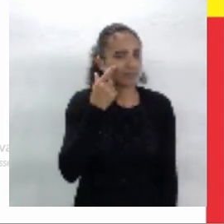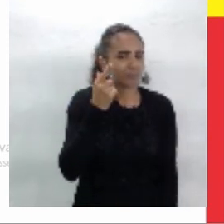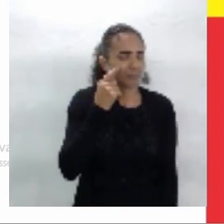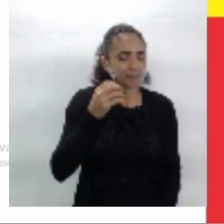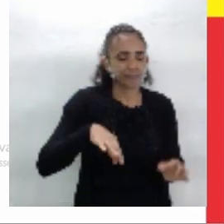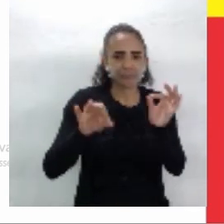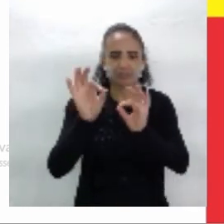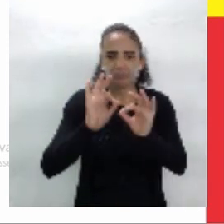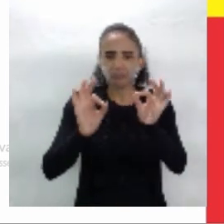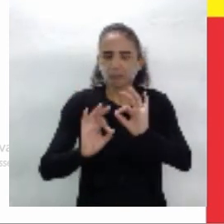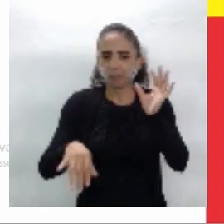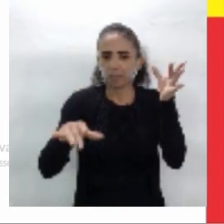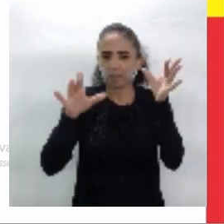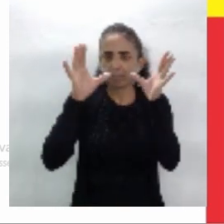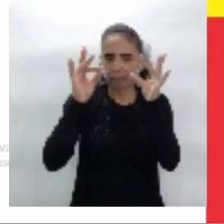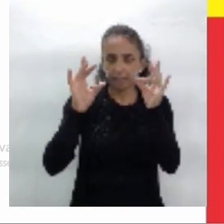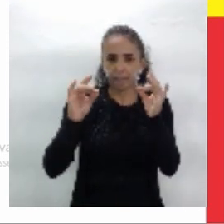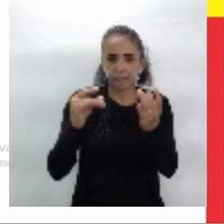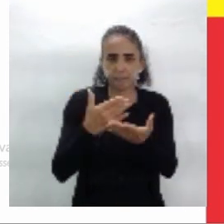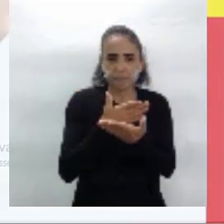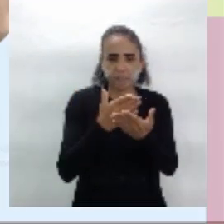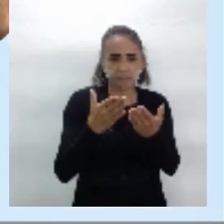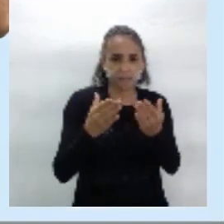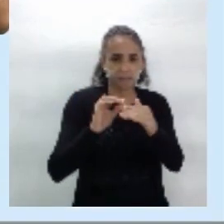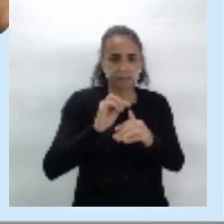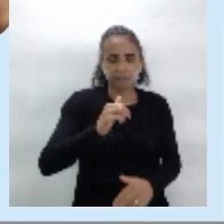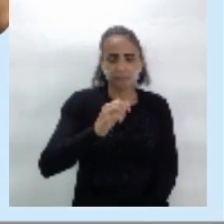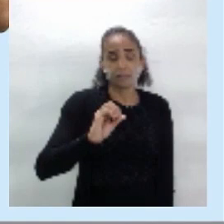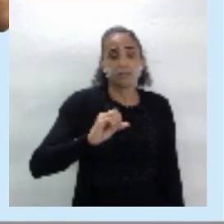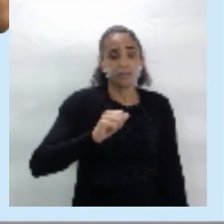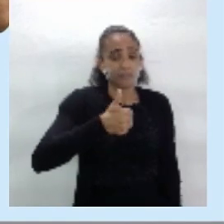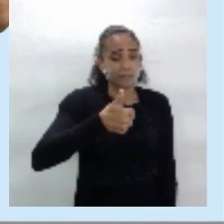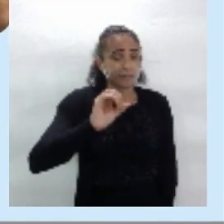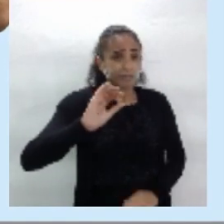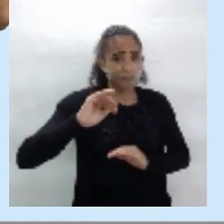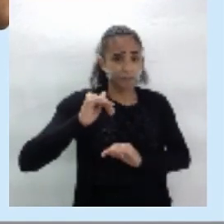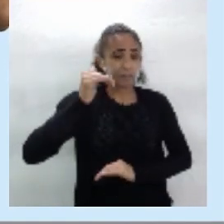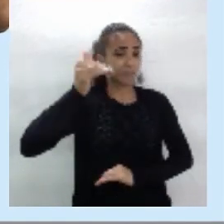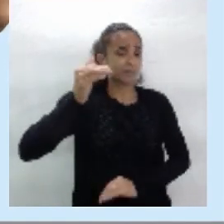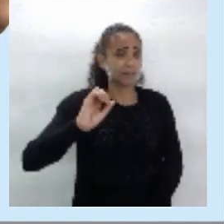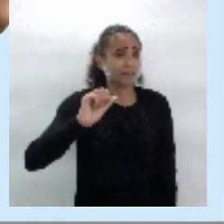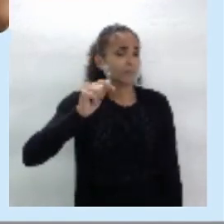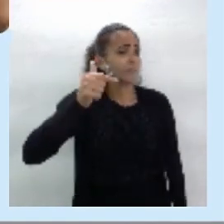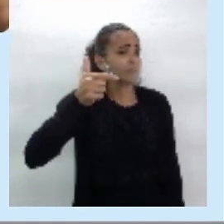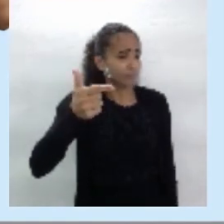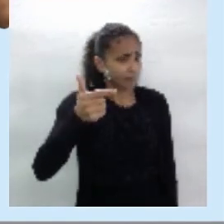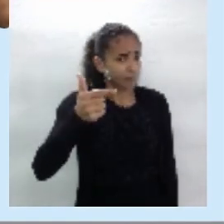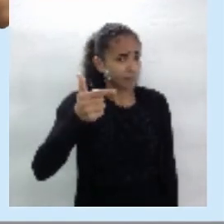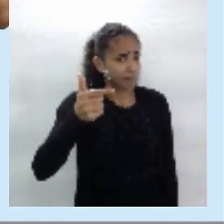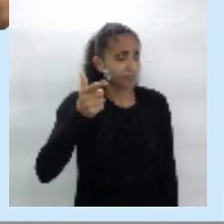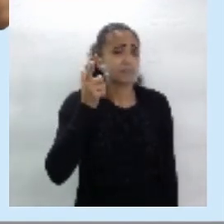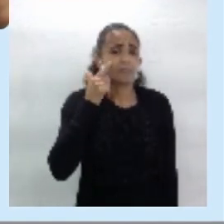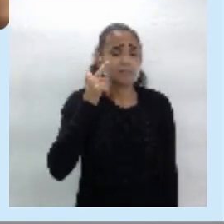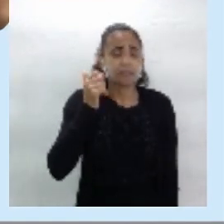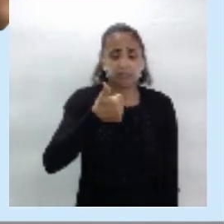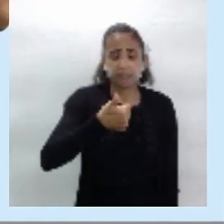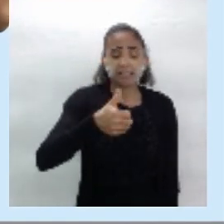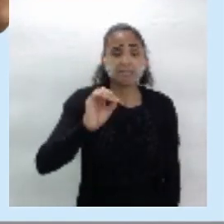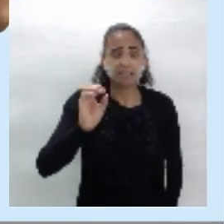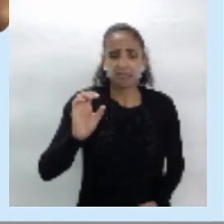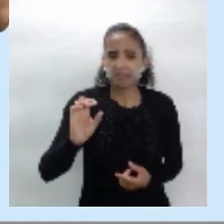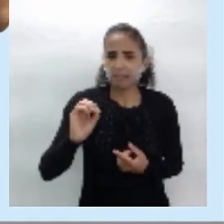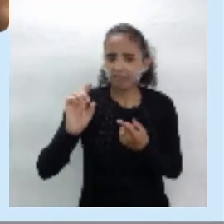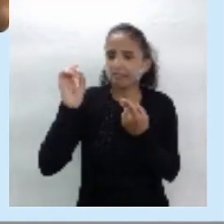expoente, que está em cima do 10. O expoente que está em cima do 10 tem 2. E veja que 100 também tem 2.